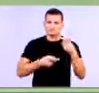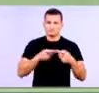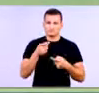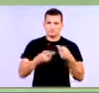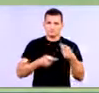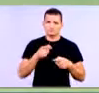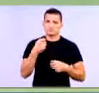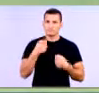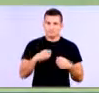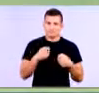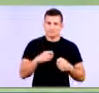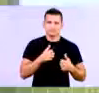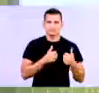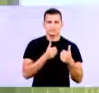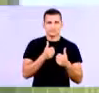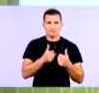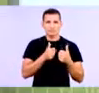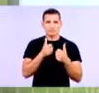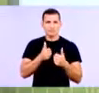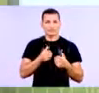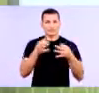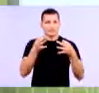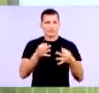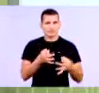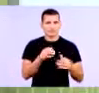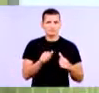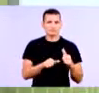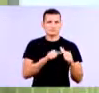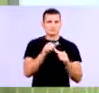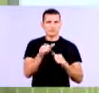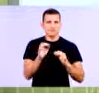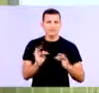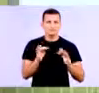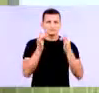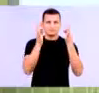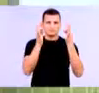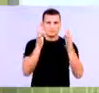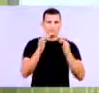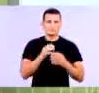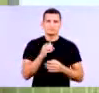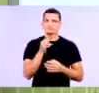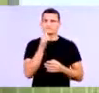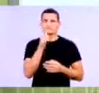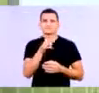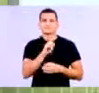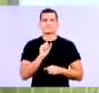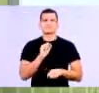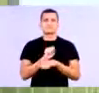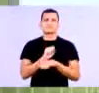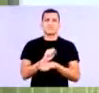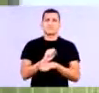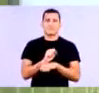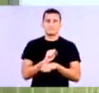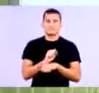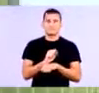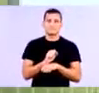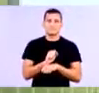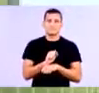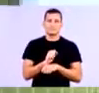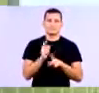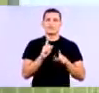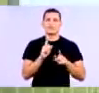deve acompanhar exatamente essas transformações tecnológicas, porque senão ela vai ficar obsoleta e não será mais